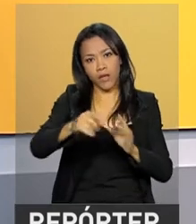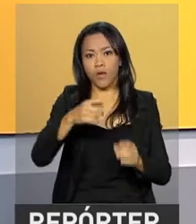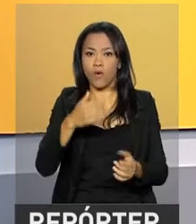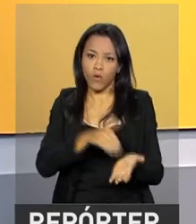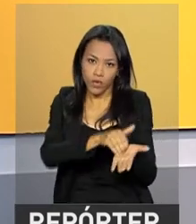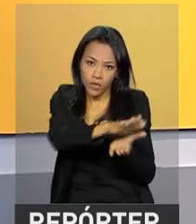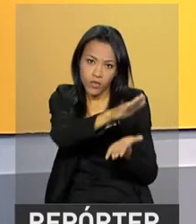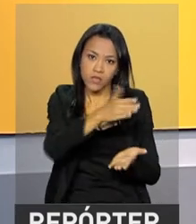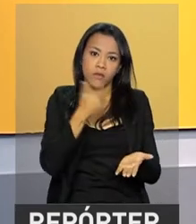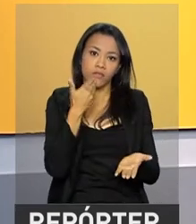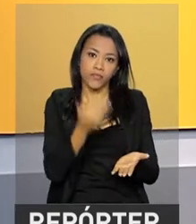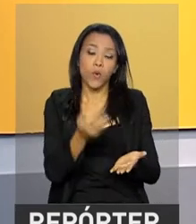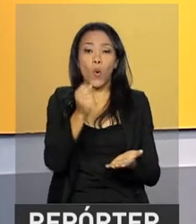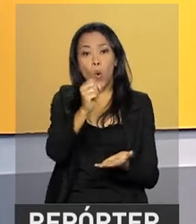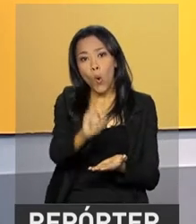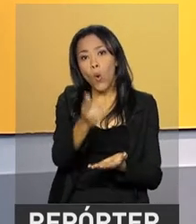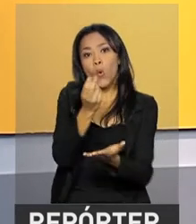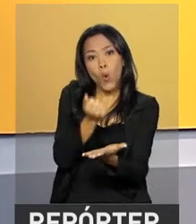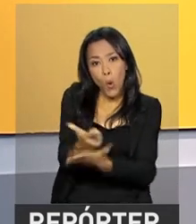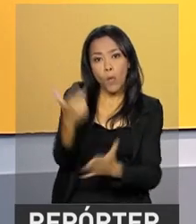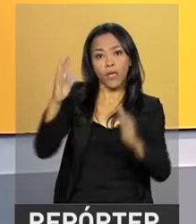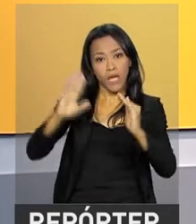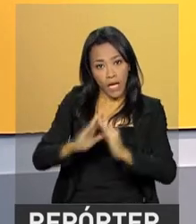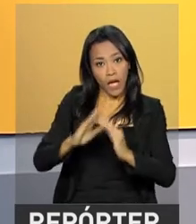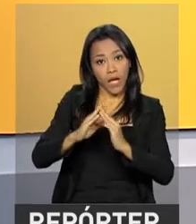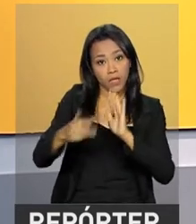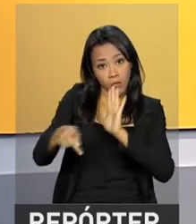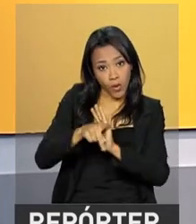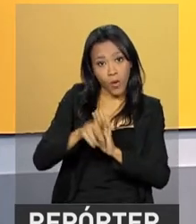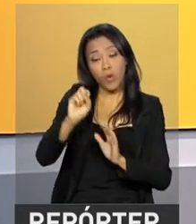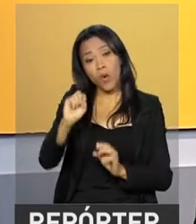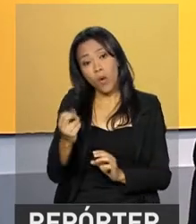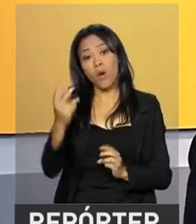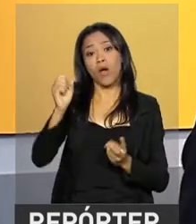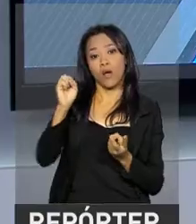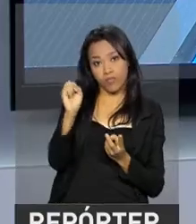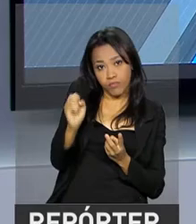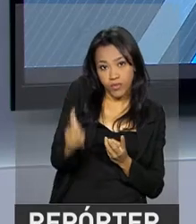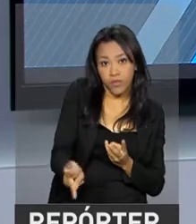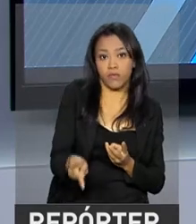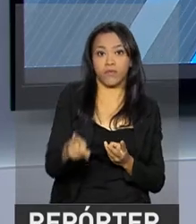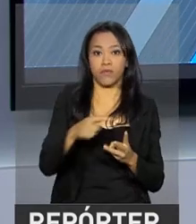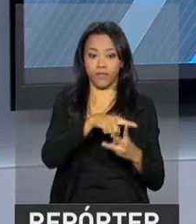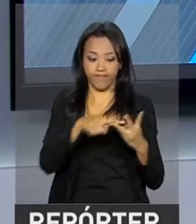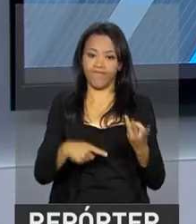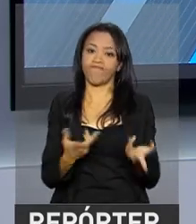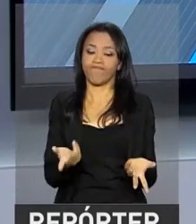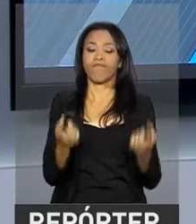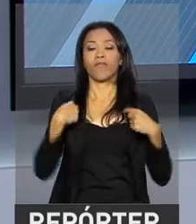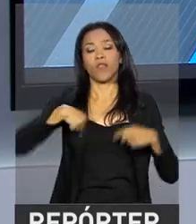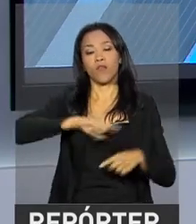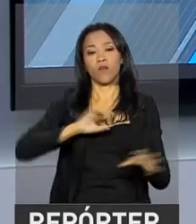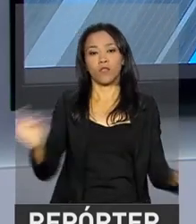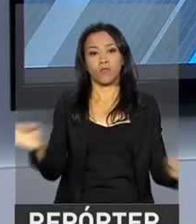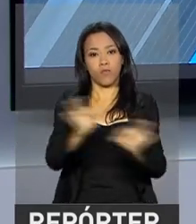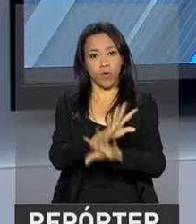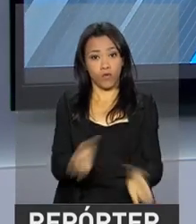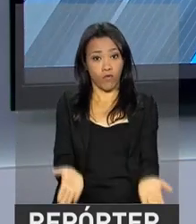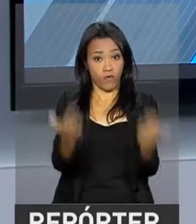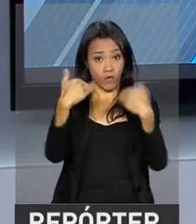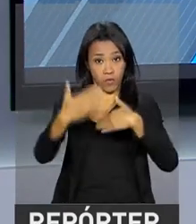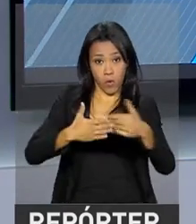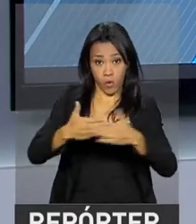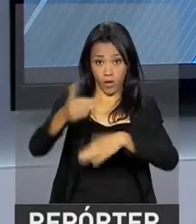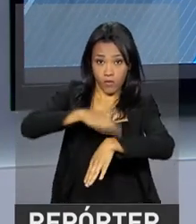causa a compra da casa própria e aposentadoria o repórter benfica por aqui voltamos a qualquer